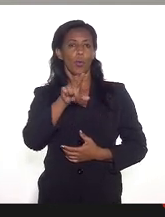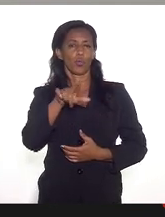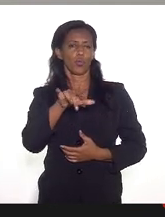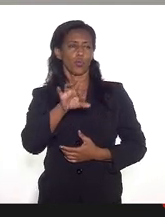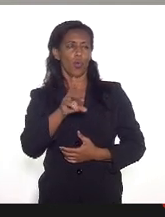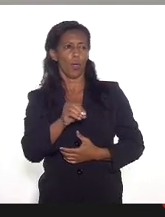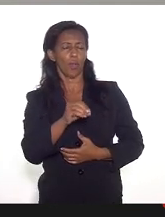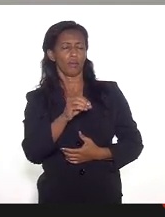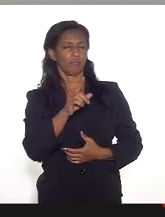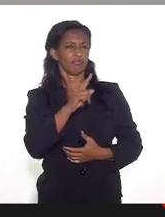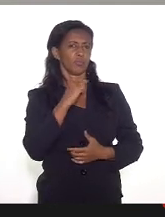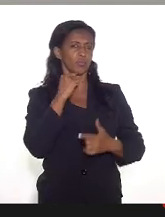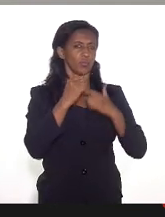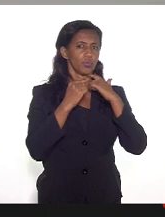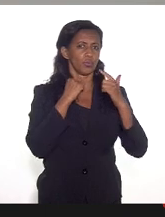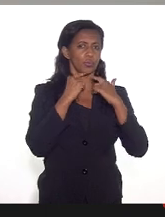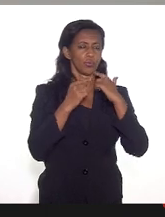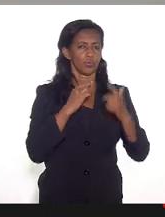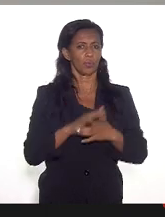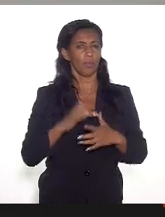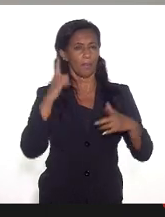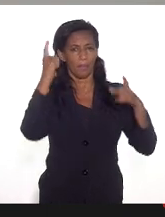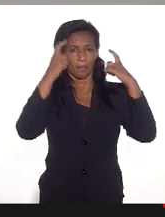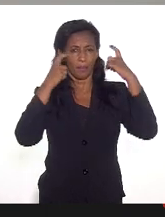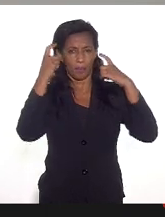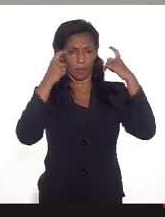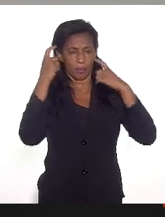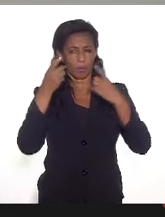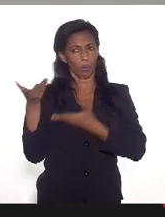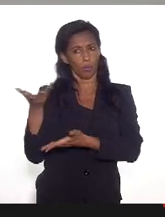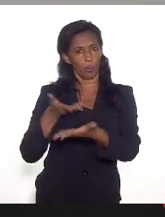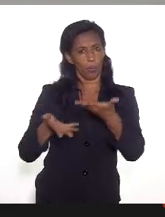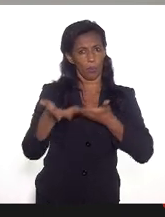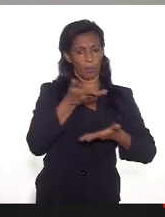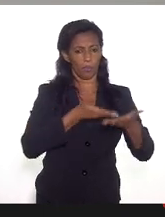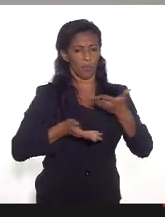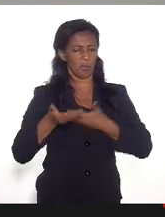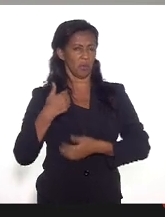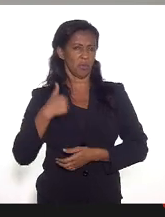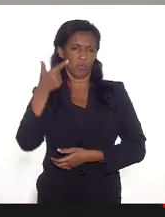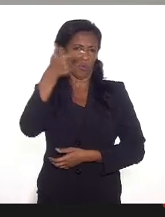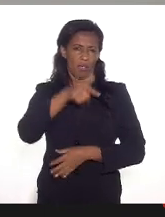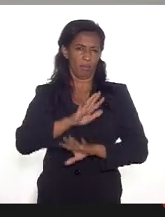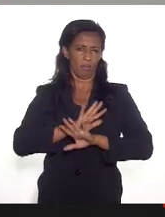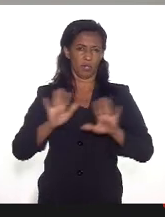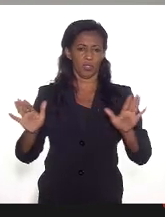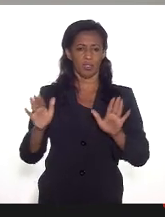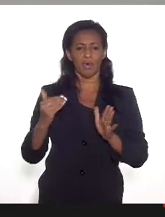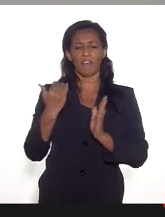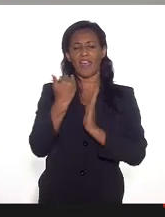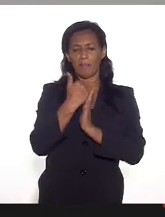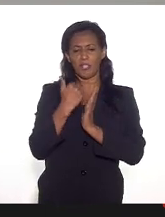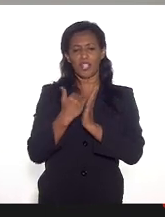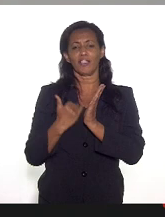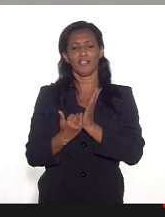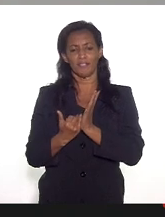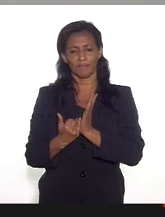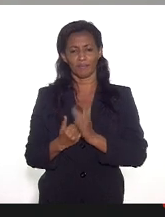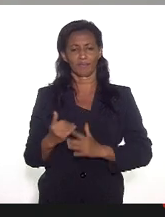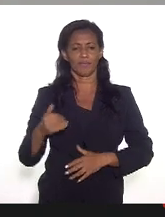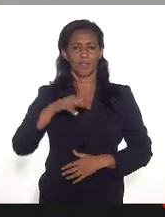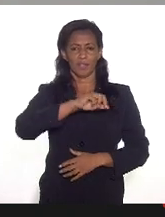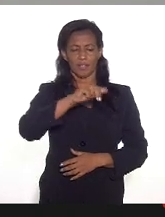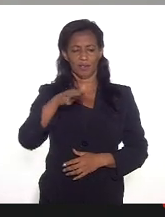questões... São preocupações que nós compartilhamos, que eu não vou aqui repetir, sobre o projeto ABR do Mar, enfim, mas eu queria